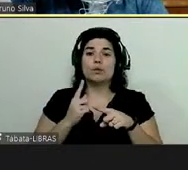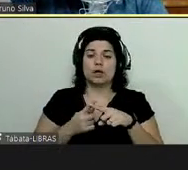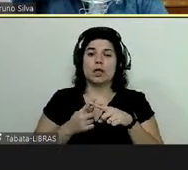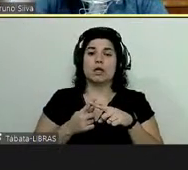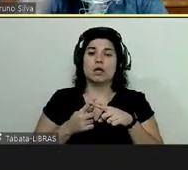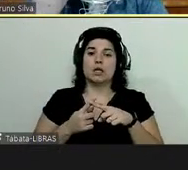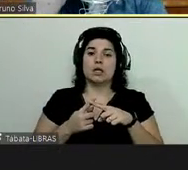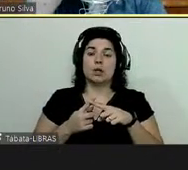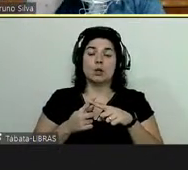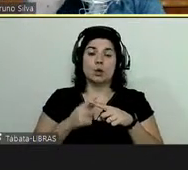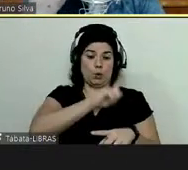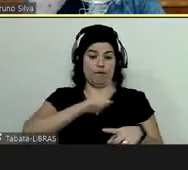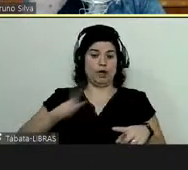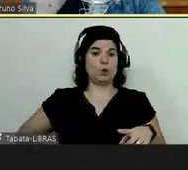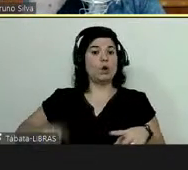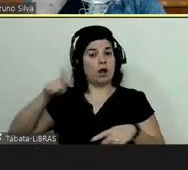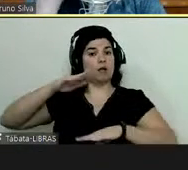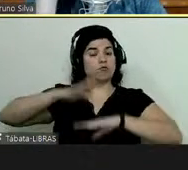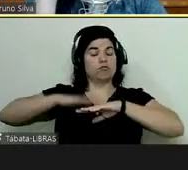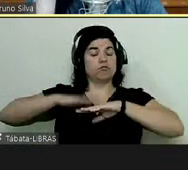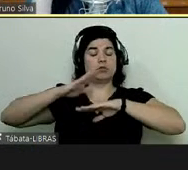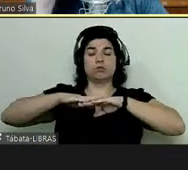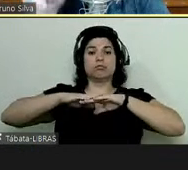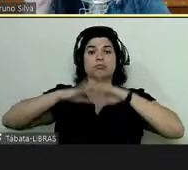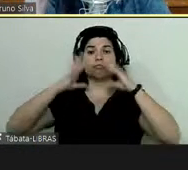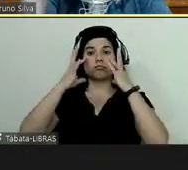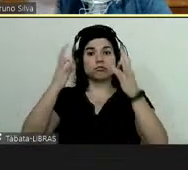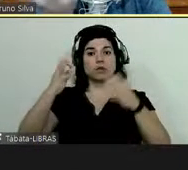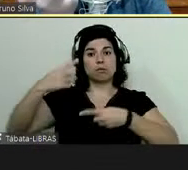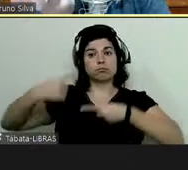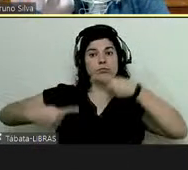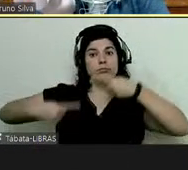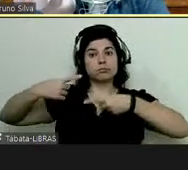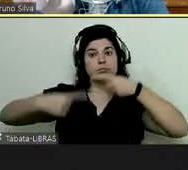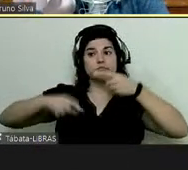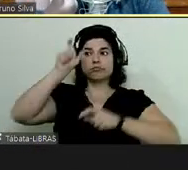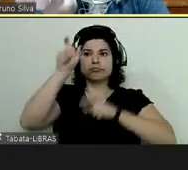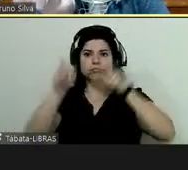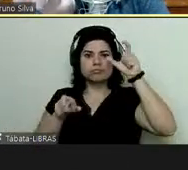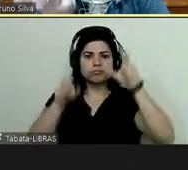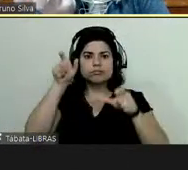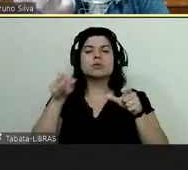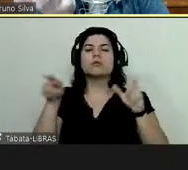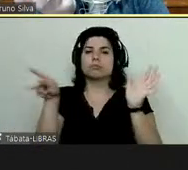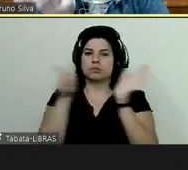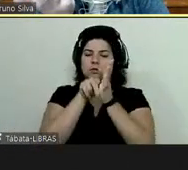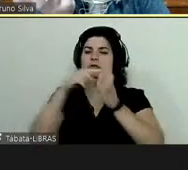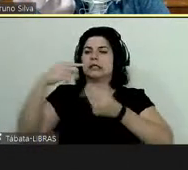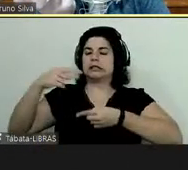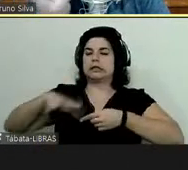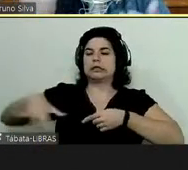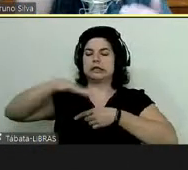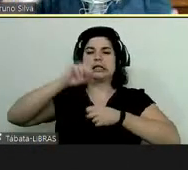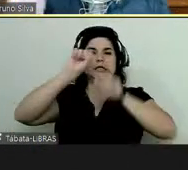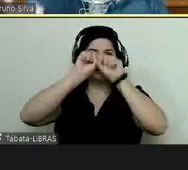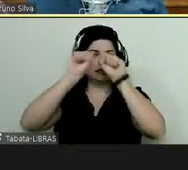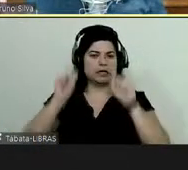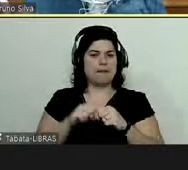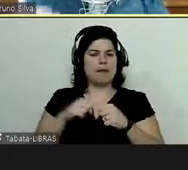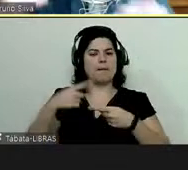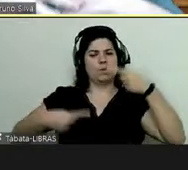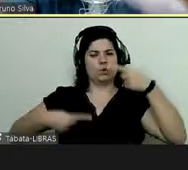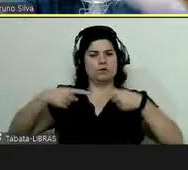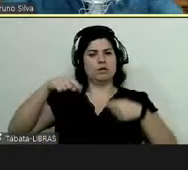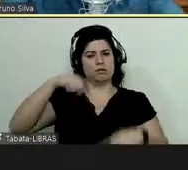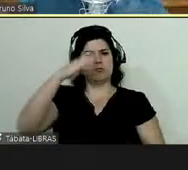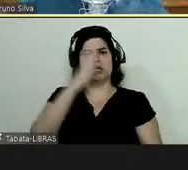o comparação o Ponto Central do sistema político brasileiro contra as grandes figuras do sistema político brasileiro né EA sob a